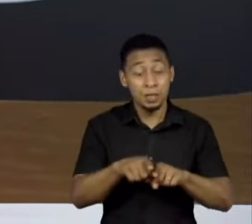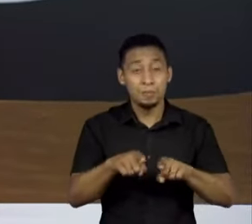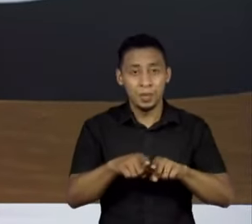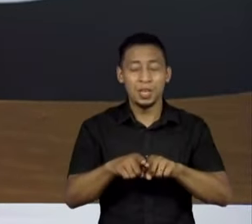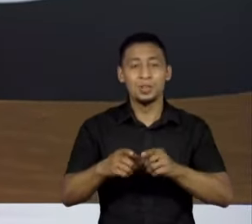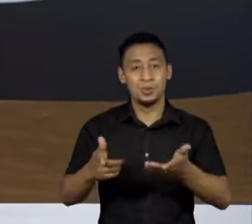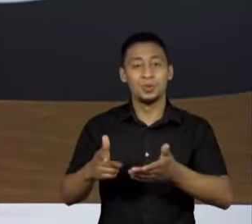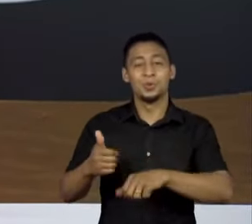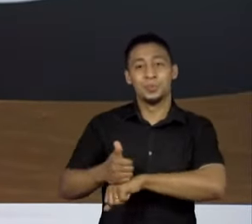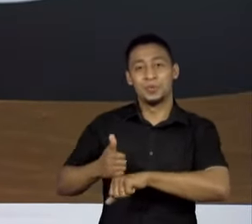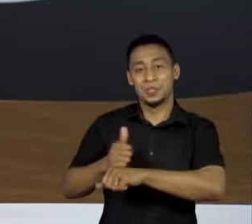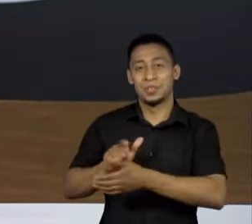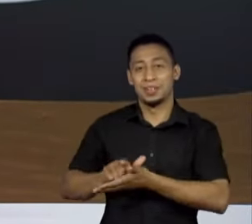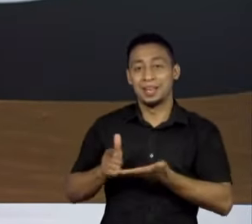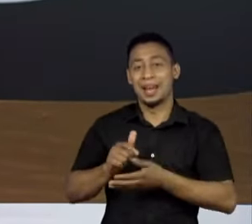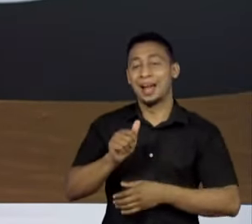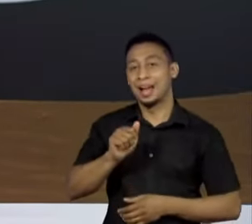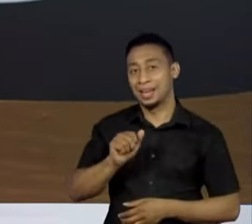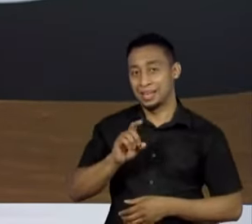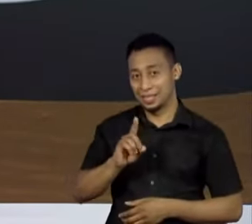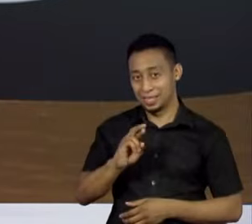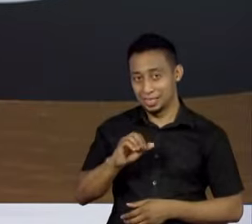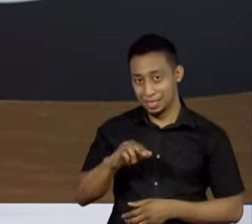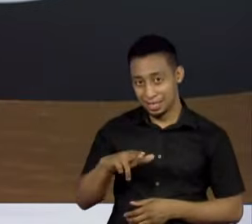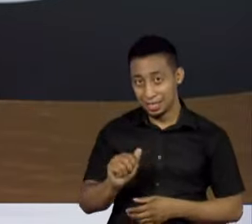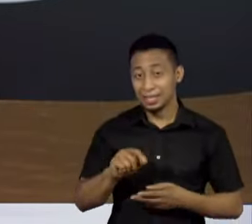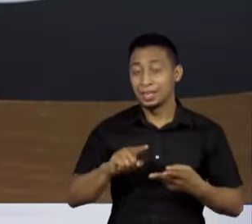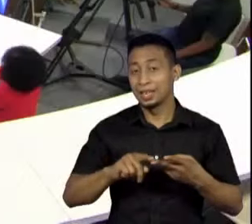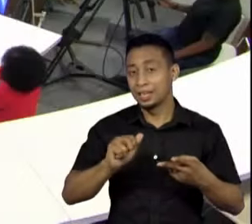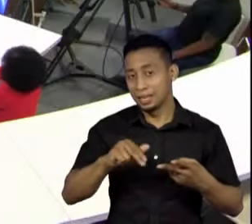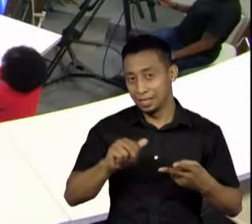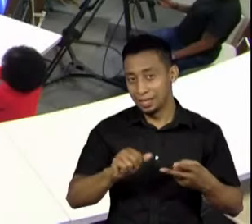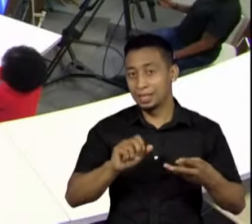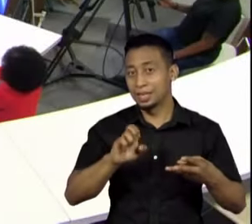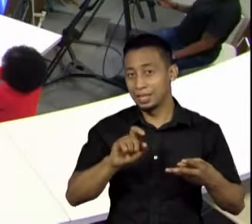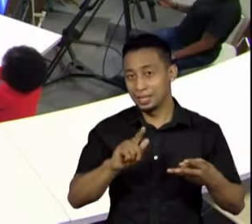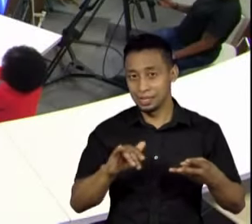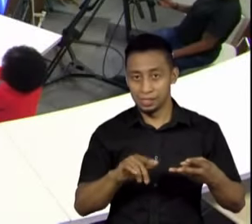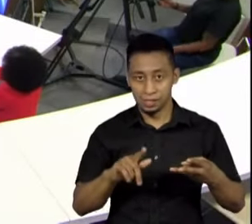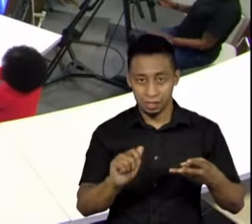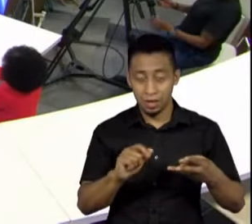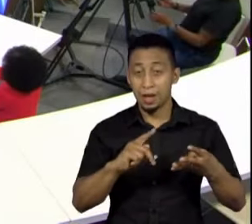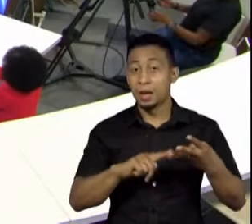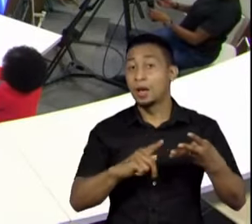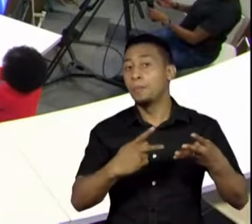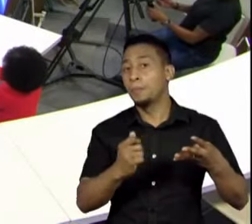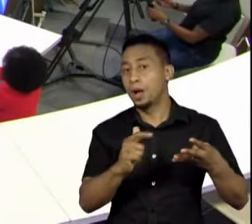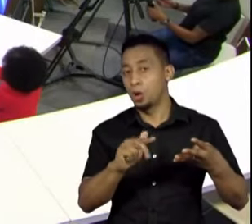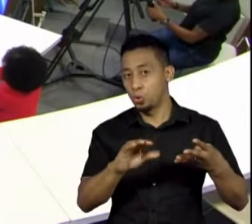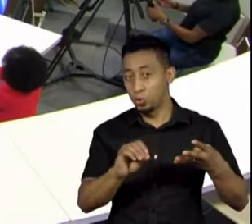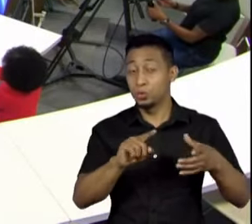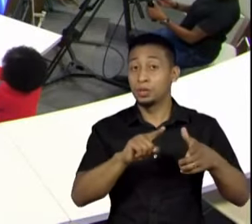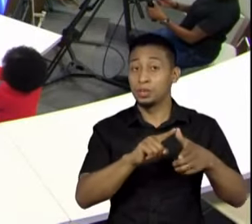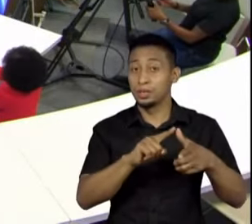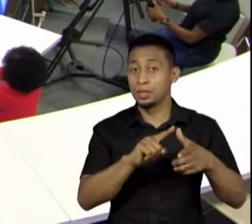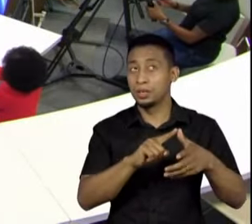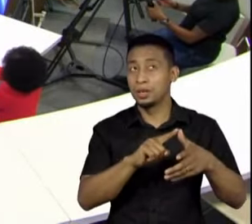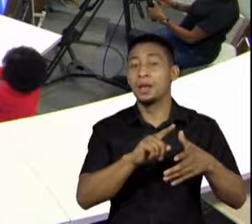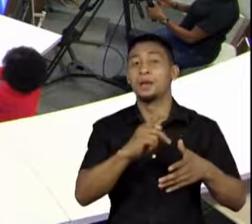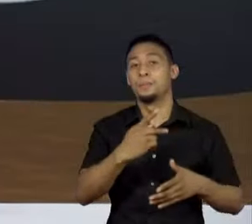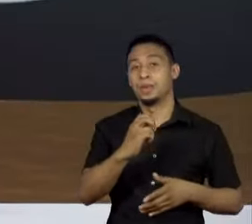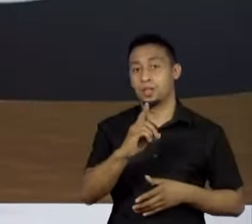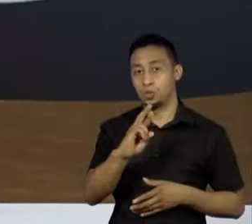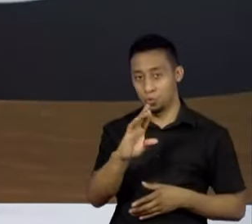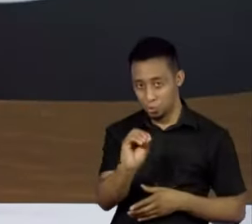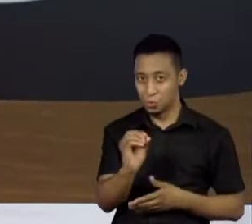bancada maravilhosa. Adriana Ferreira Silva, Ana Cristina Rosa, Elisa Lucinda, Paulo Werneck e o Pedro Henrique